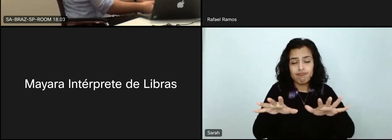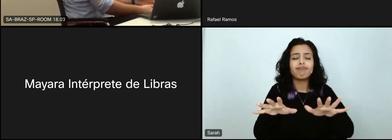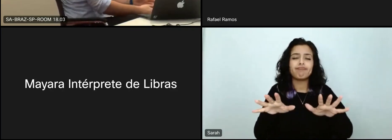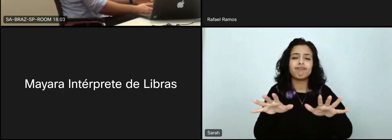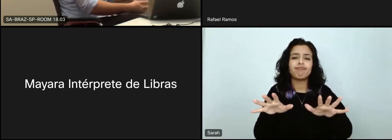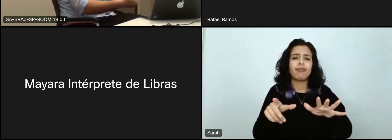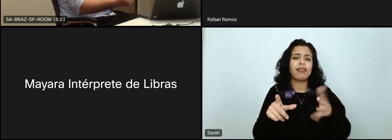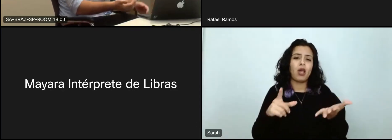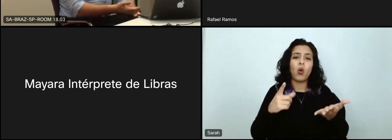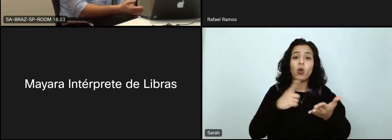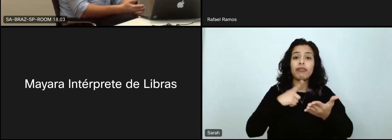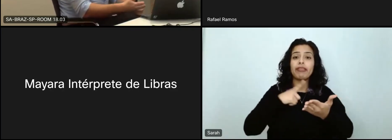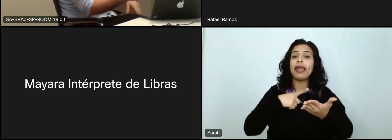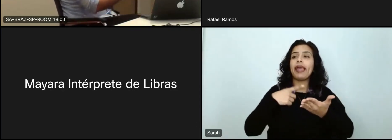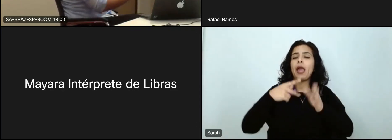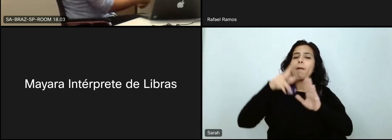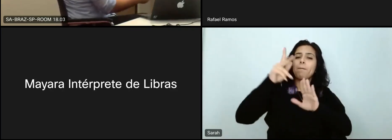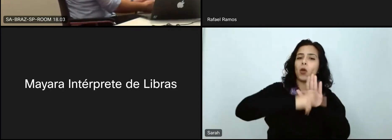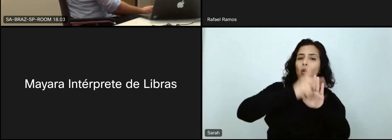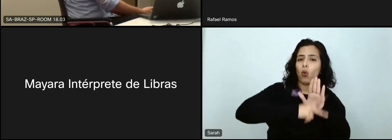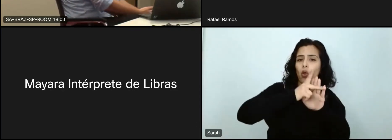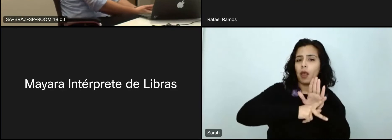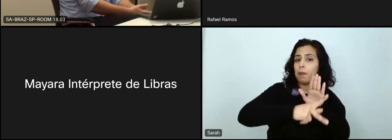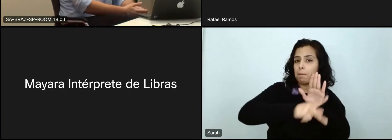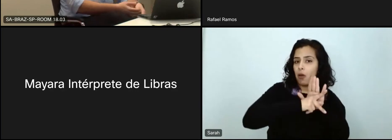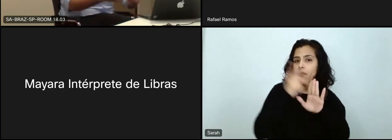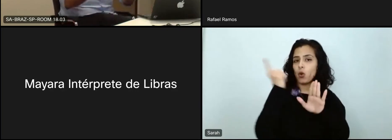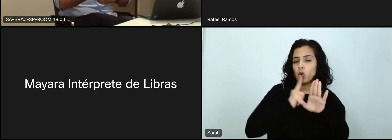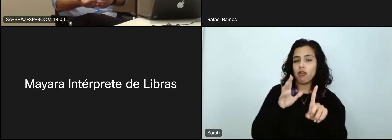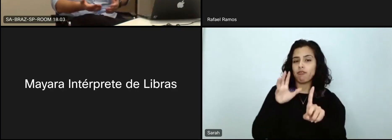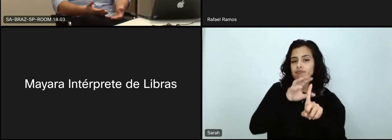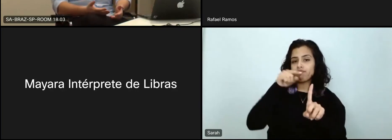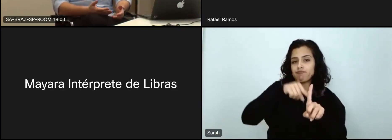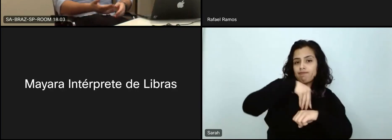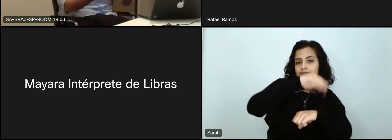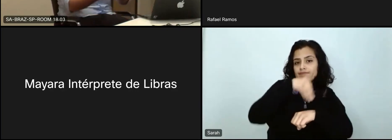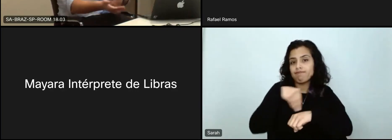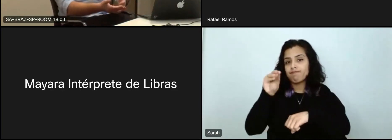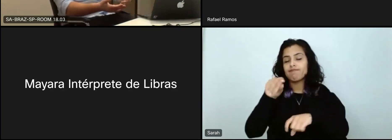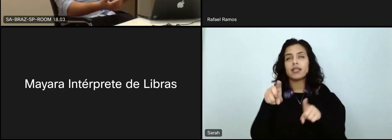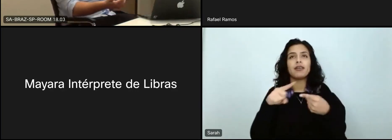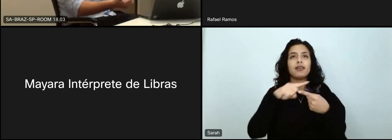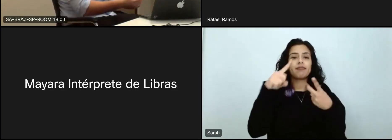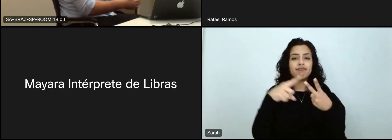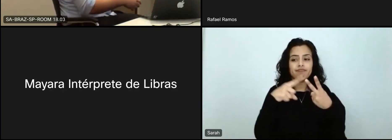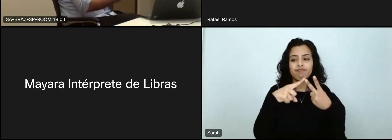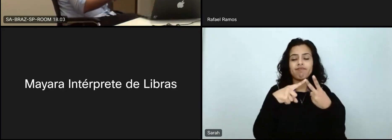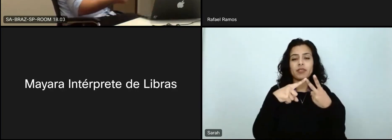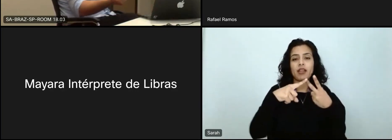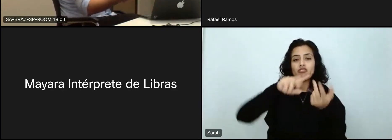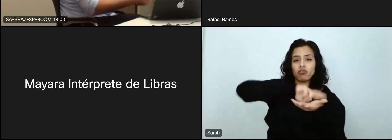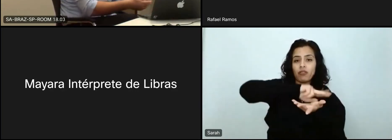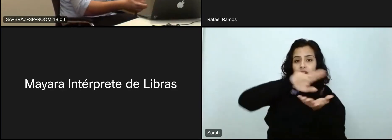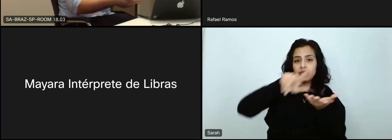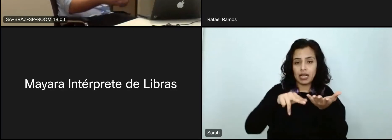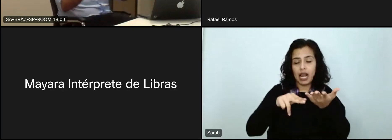incentivem a gestão intermediária, a gente tem os pilares de diversidade e os pilares sociais que pensam num contexto como